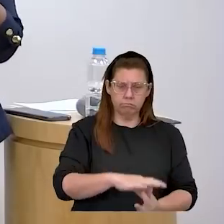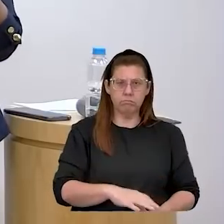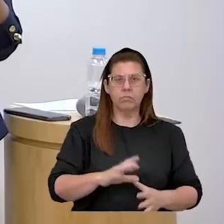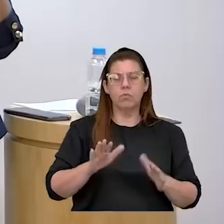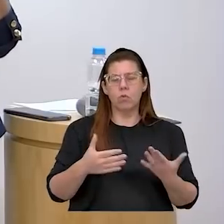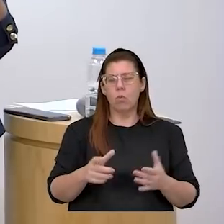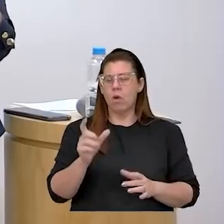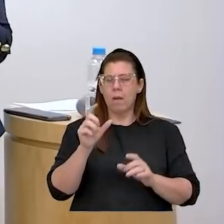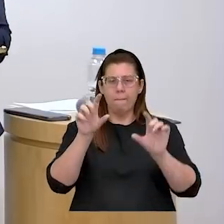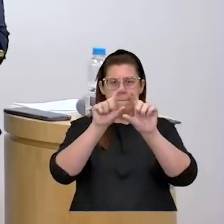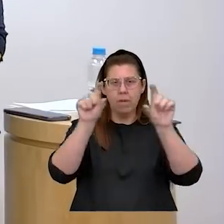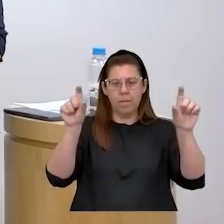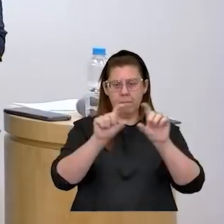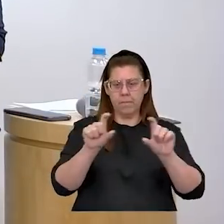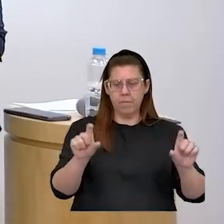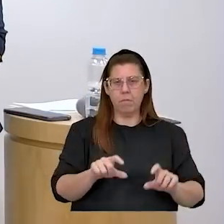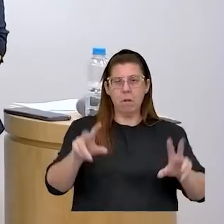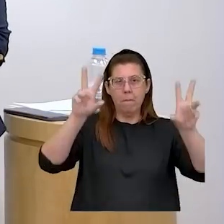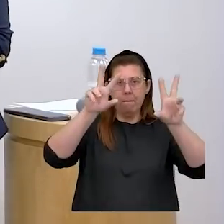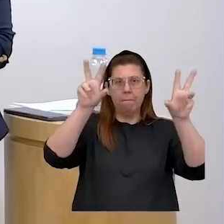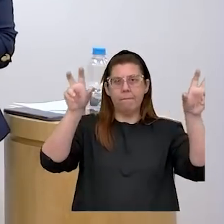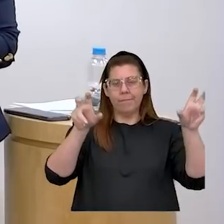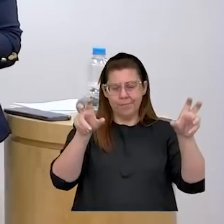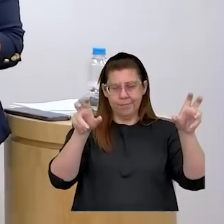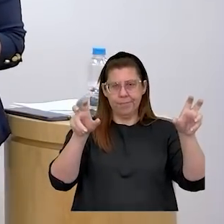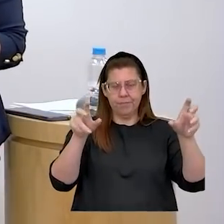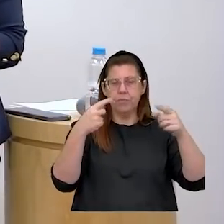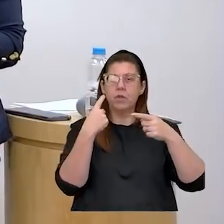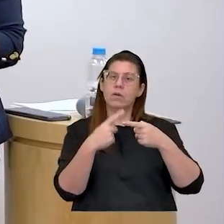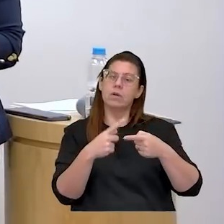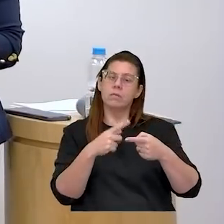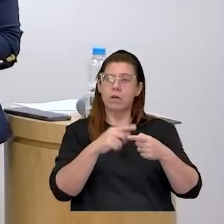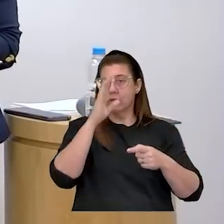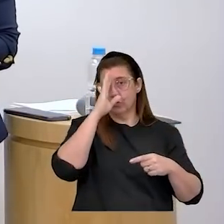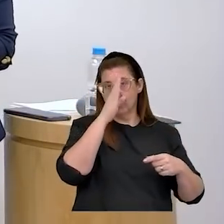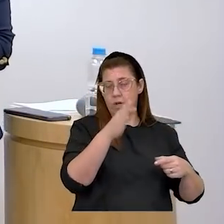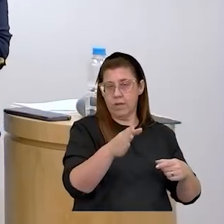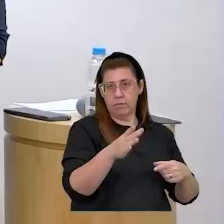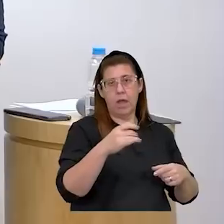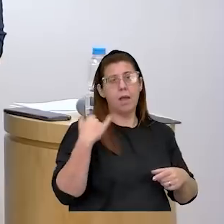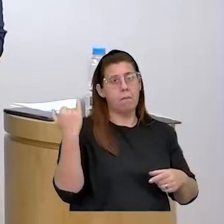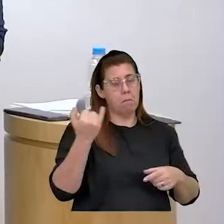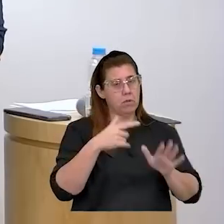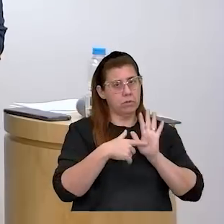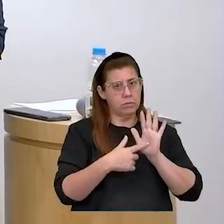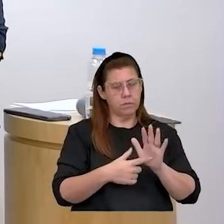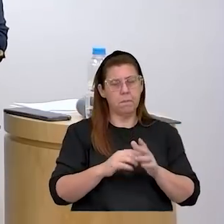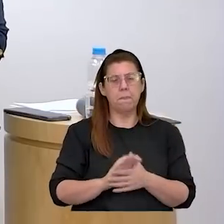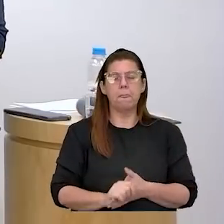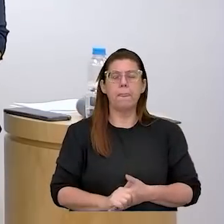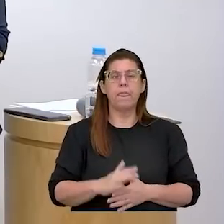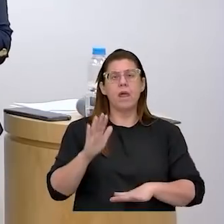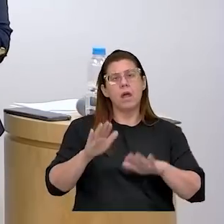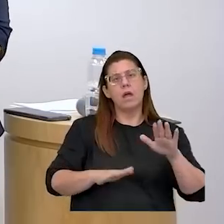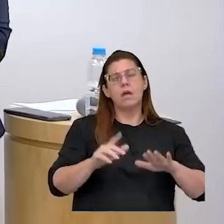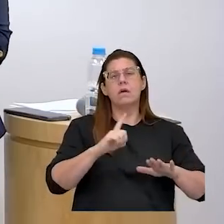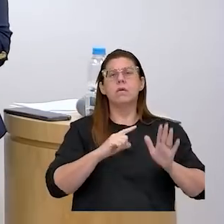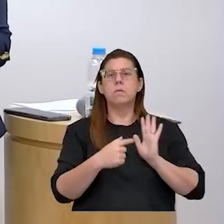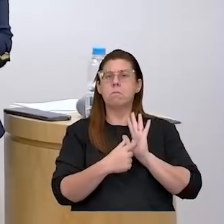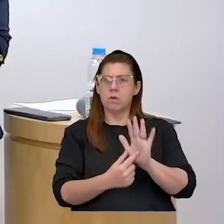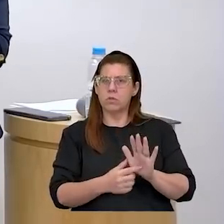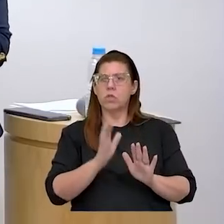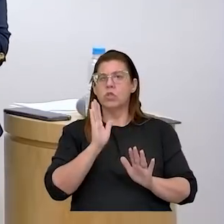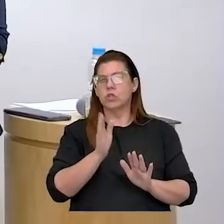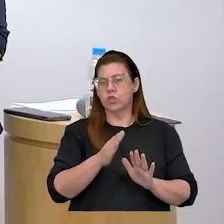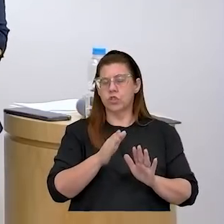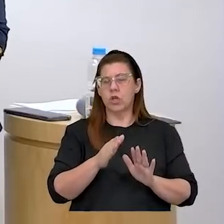hino aparecem entre aspas, tá? Que ela faz uma citação direta, isso é importante mencionar. Em outros momentos, para fazer uma citação